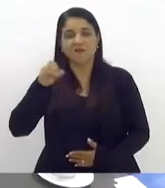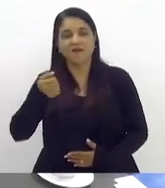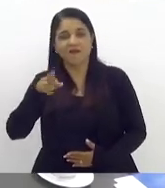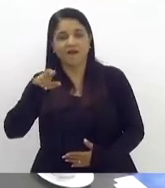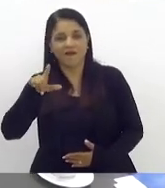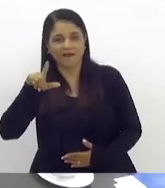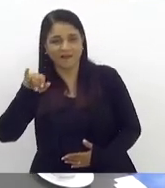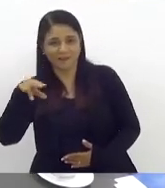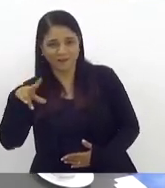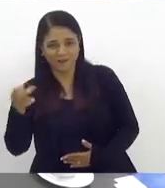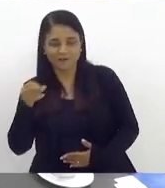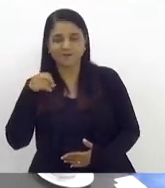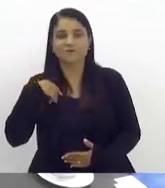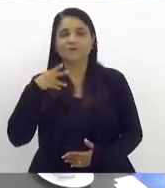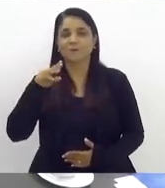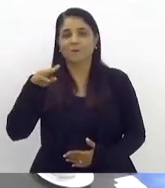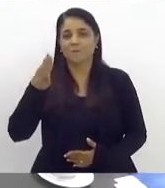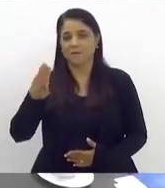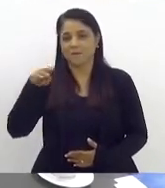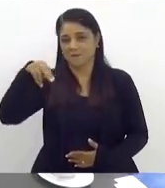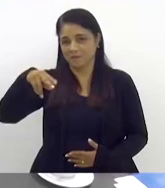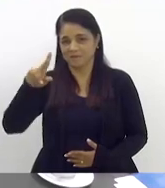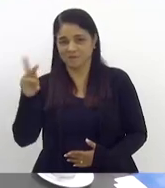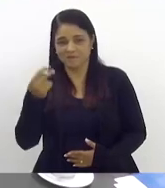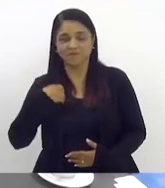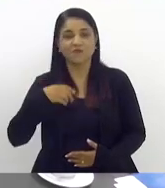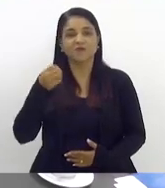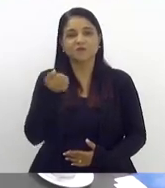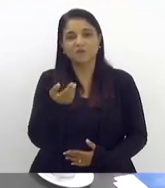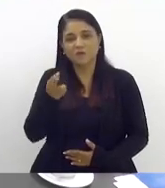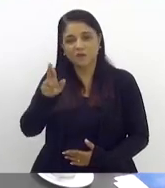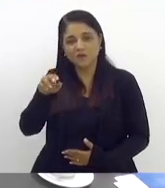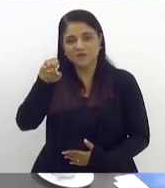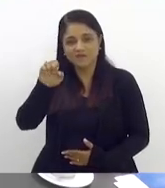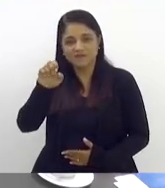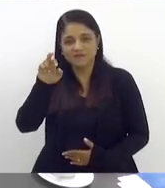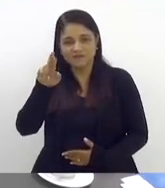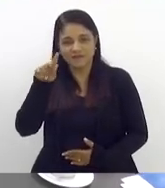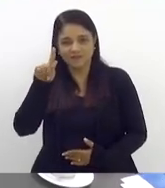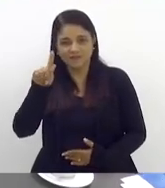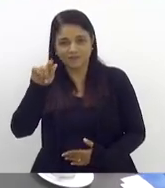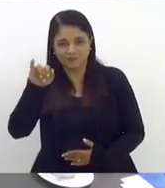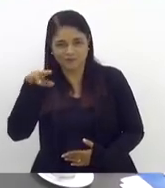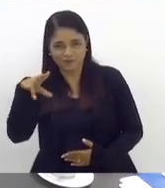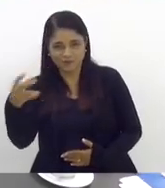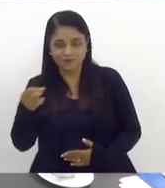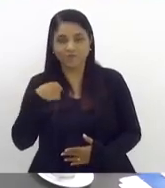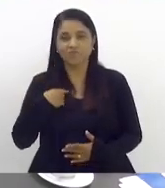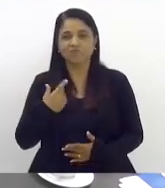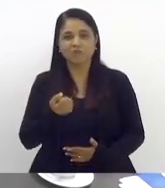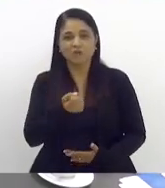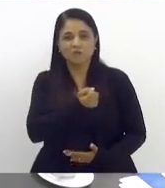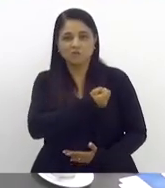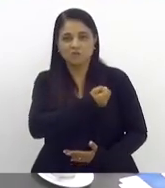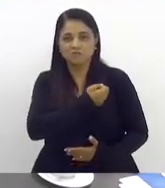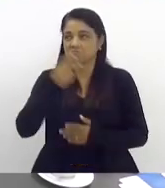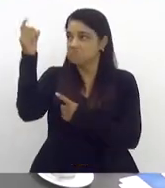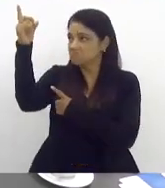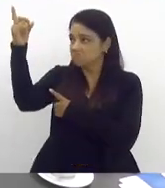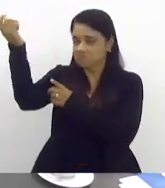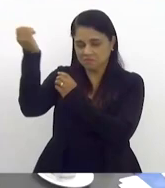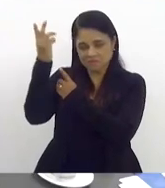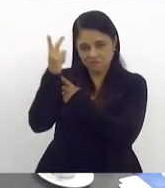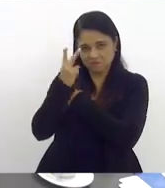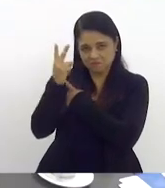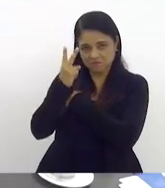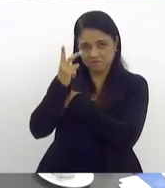Está bonito, hein, deputado? Deputado doutor Serginho, vice-presidente. Está vendo o número legal sobre proteção de Deus, declara